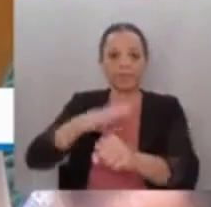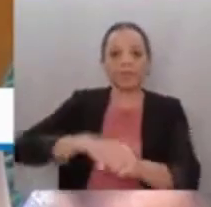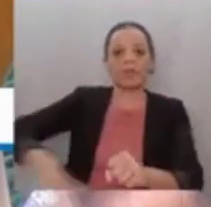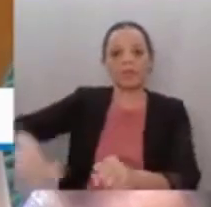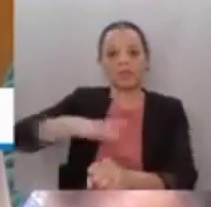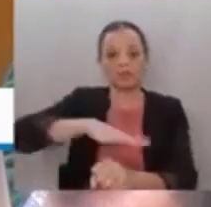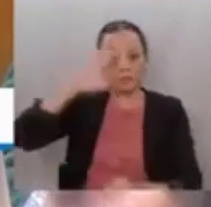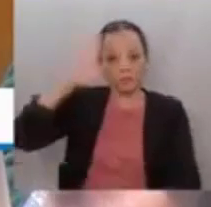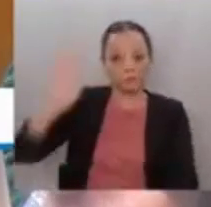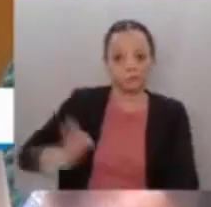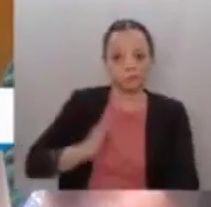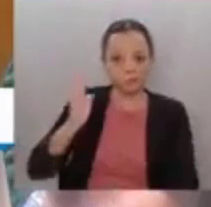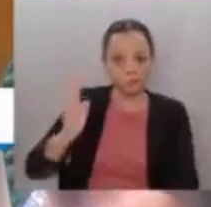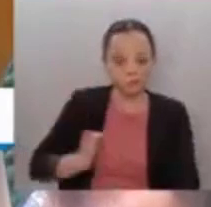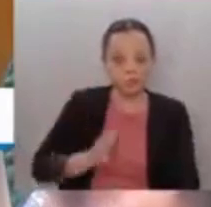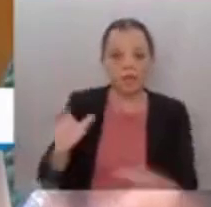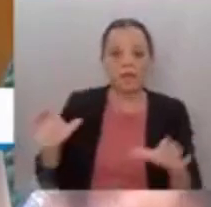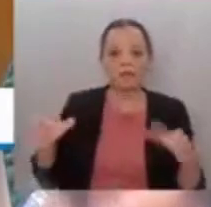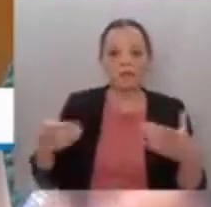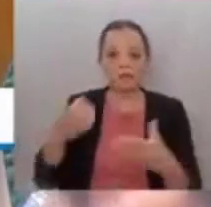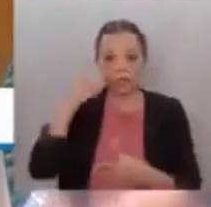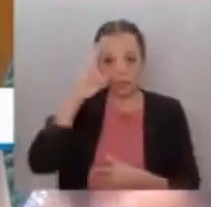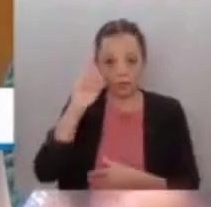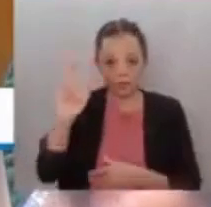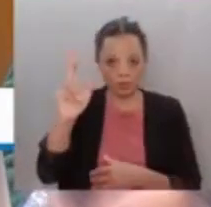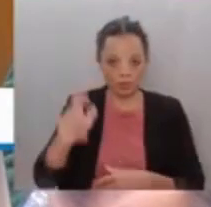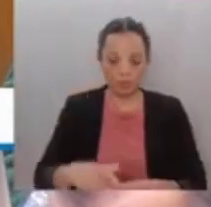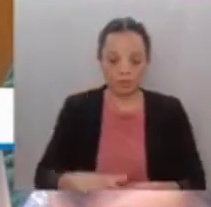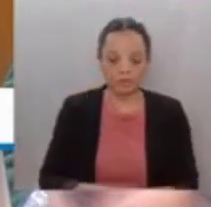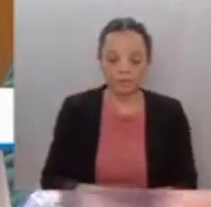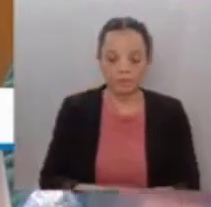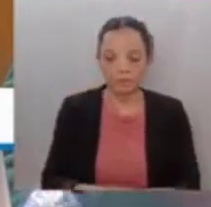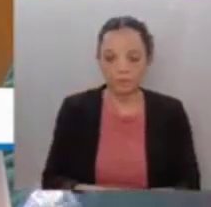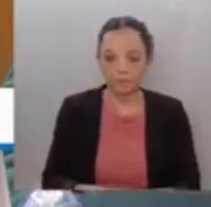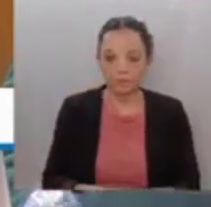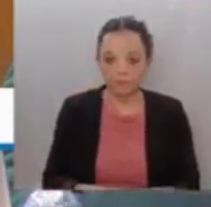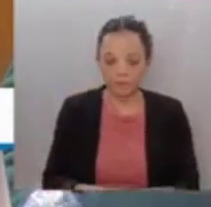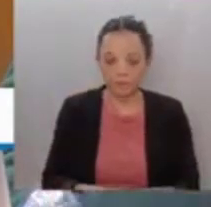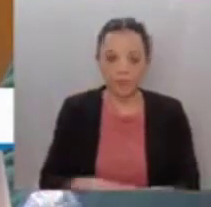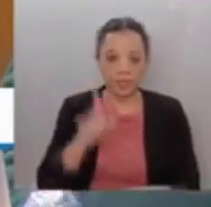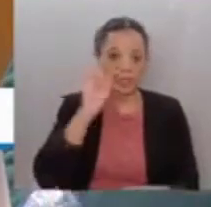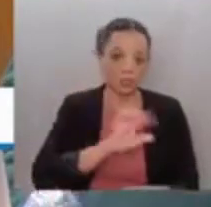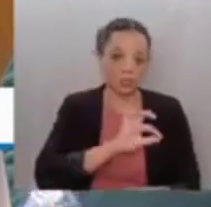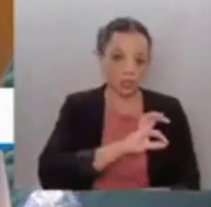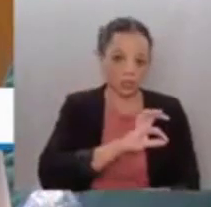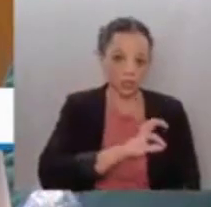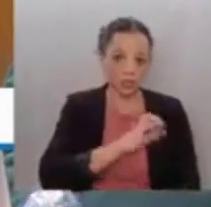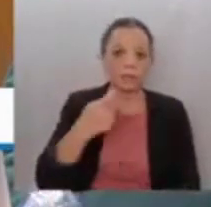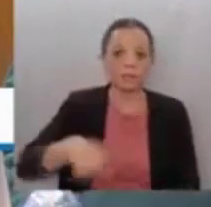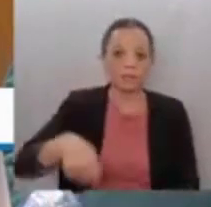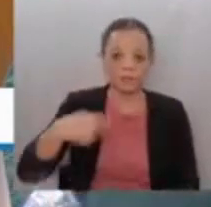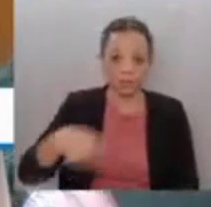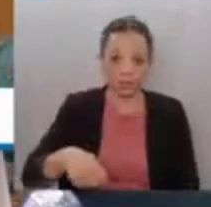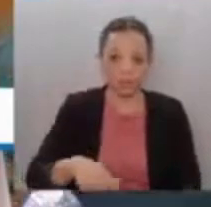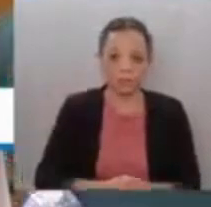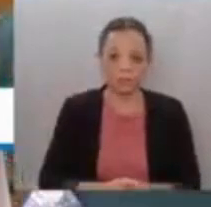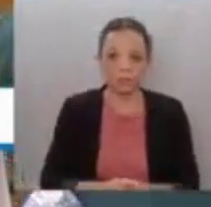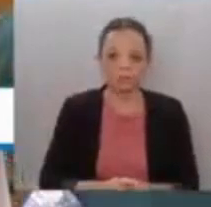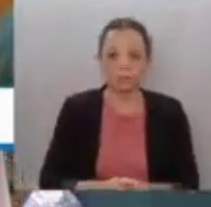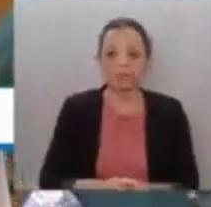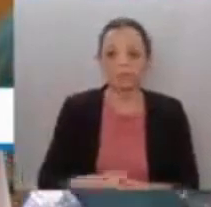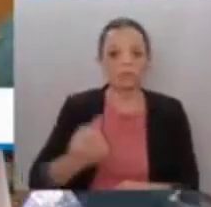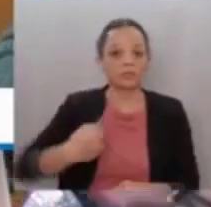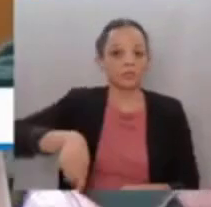Senhora Presidente, para qualquer um de nós, o mais importante neste momento é garantir o acolhimento a